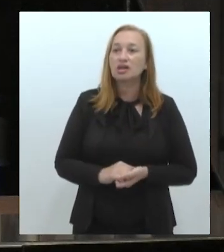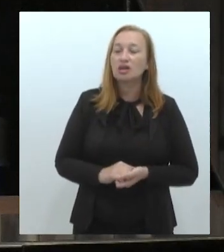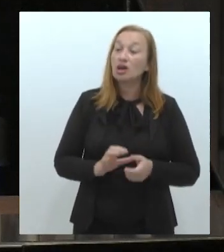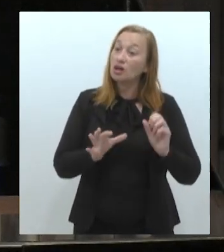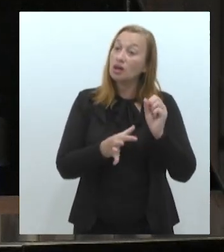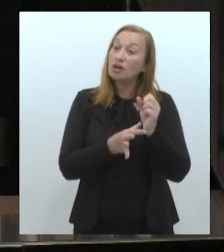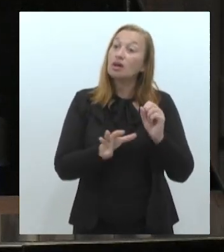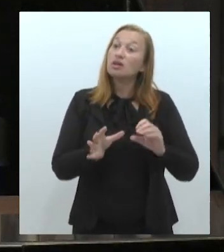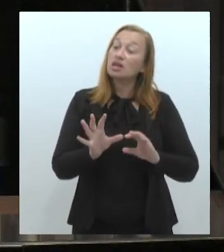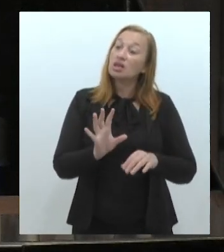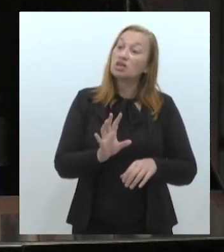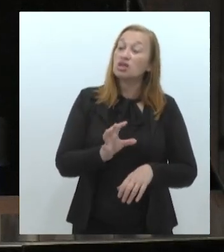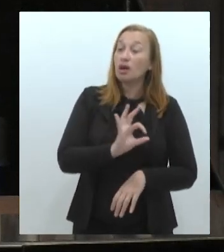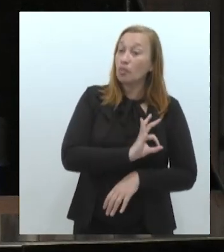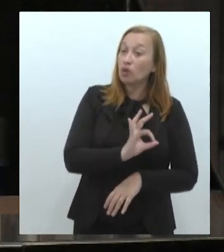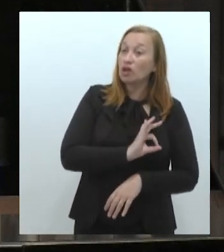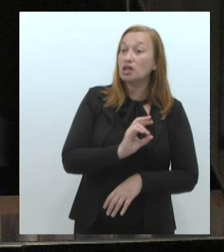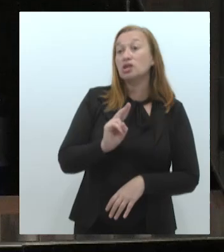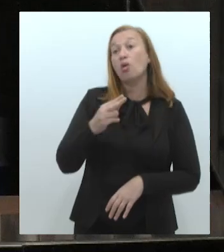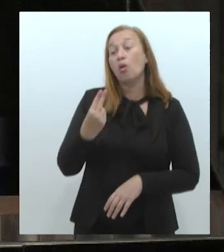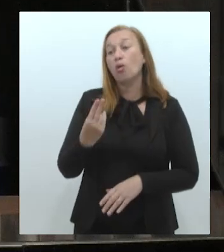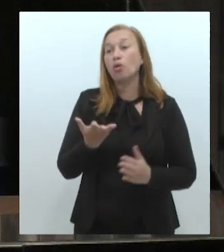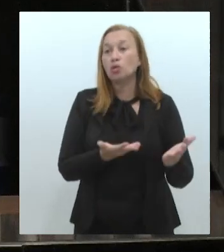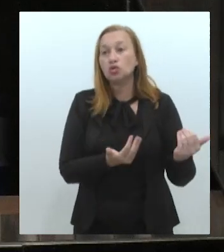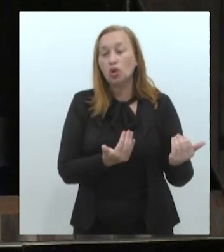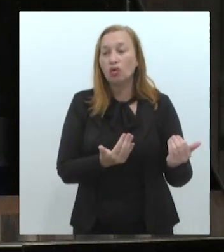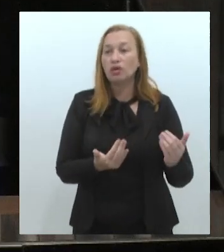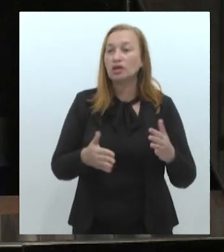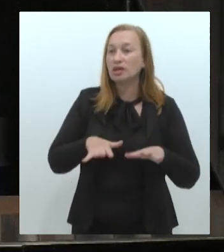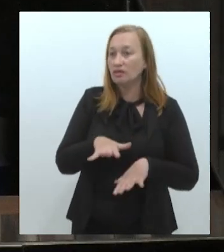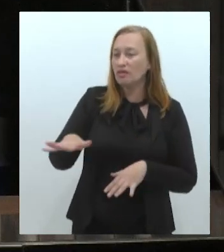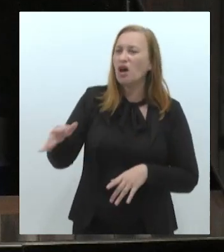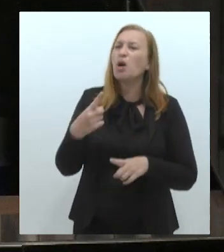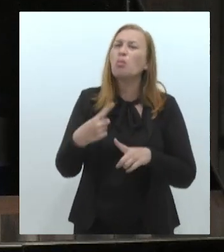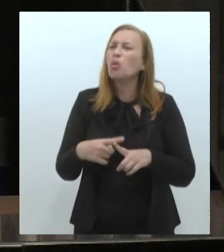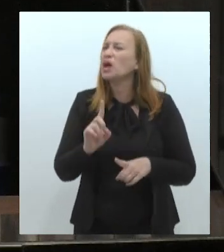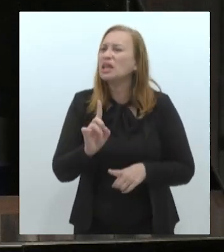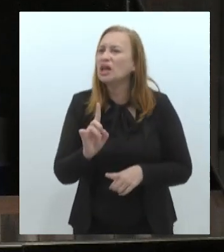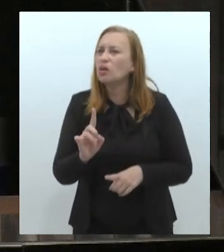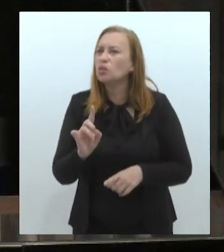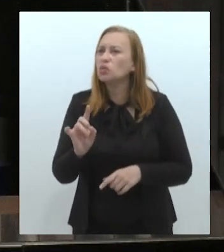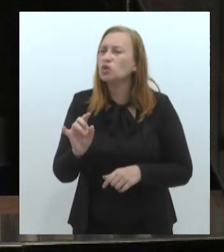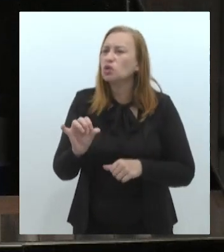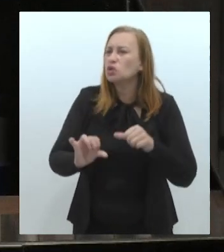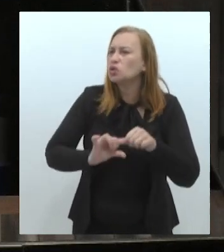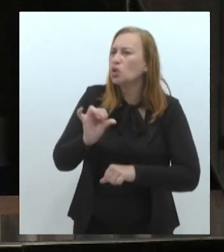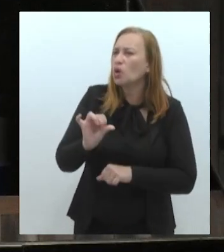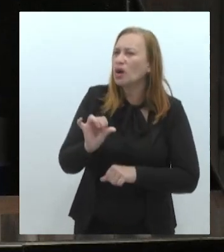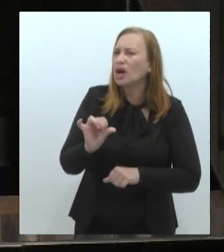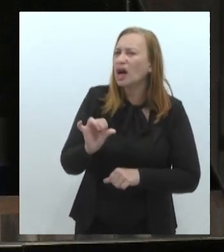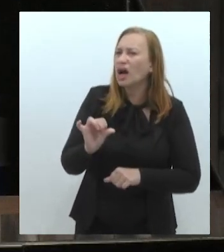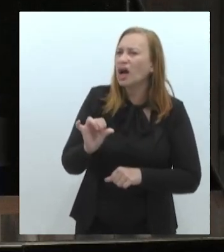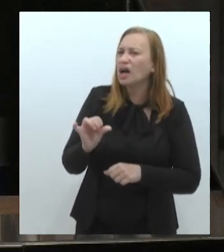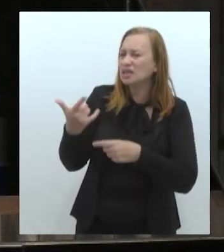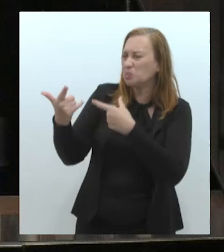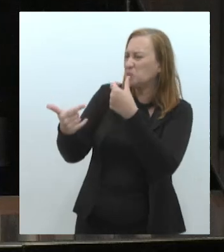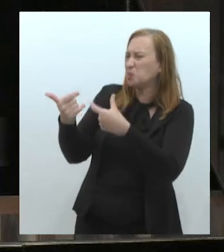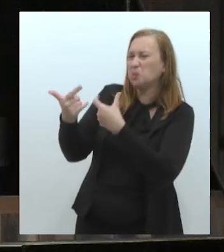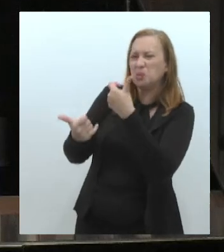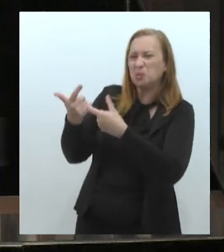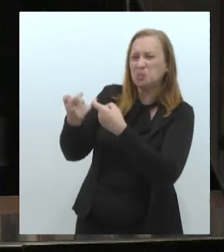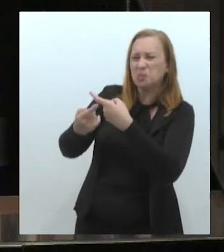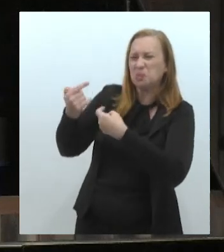de segurança ou seja o jovem da favela. Então, por que não trocarmos essas cenas de barbárie que a